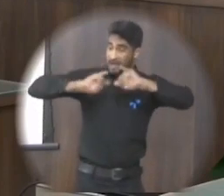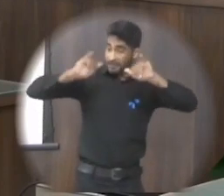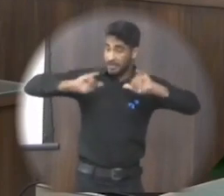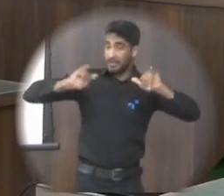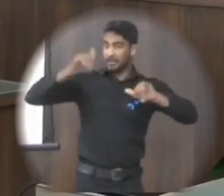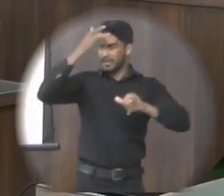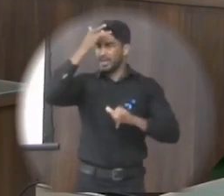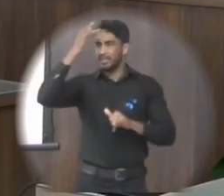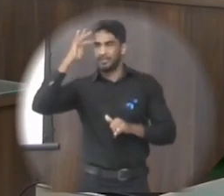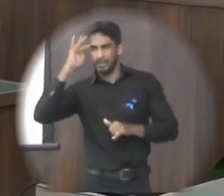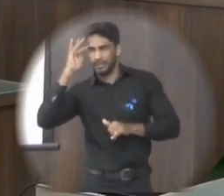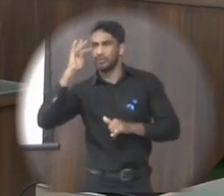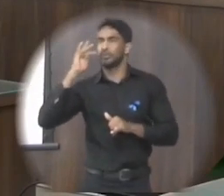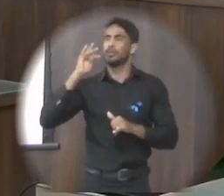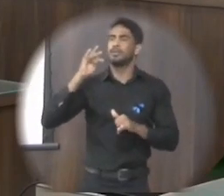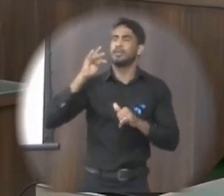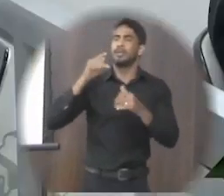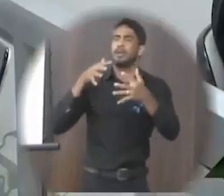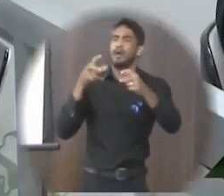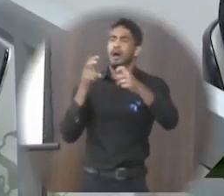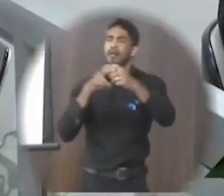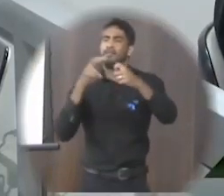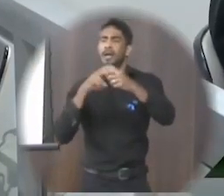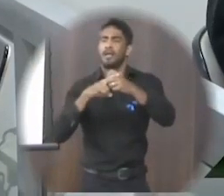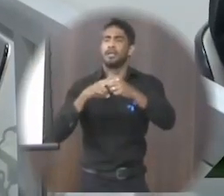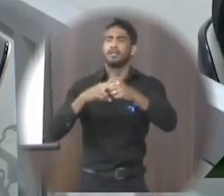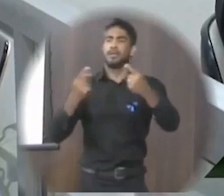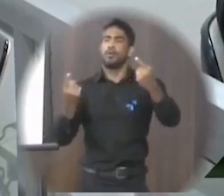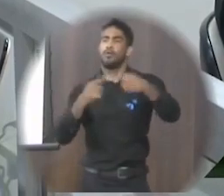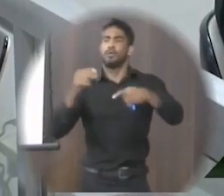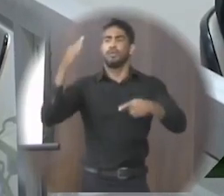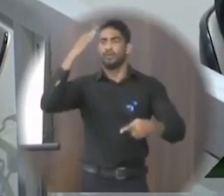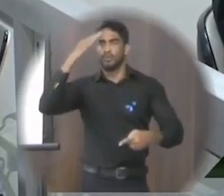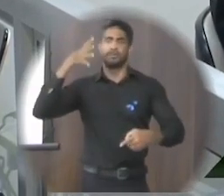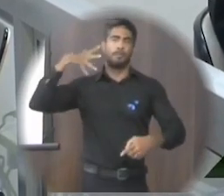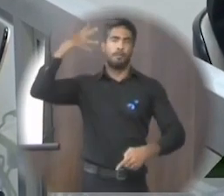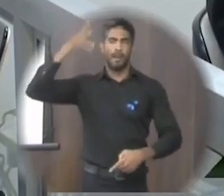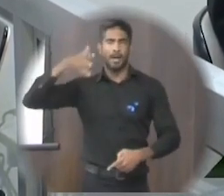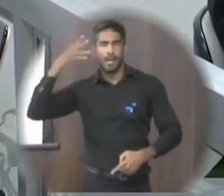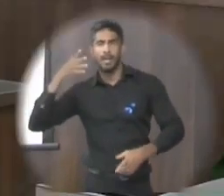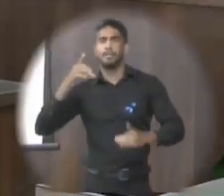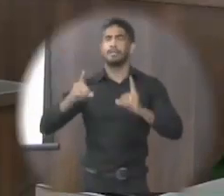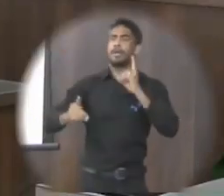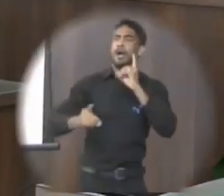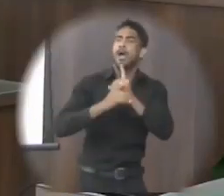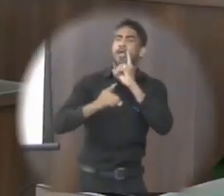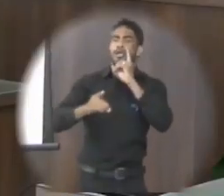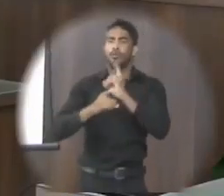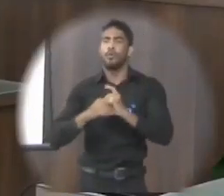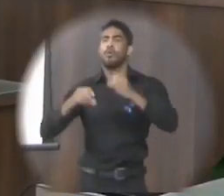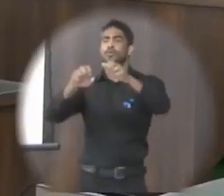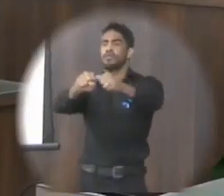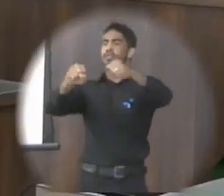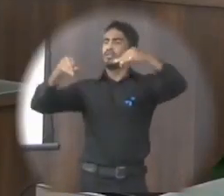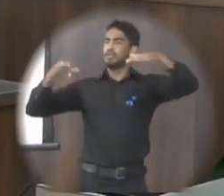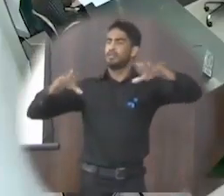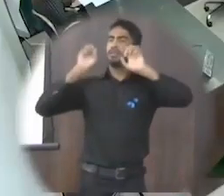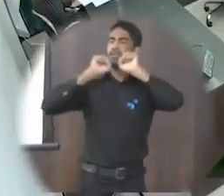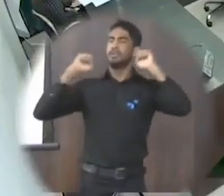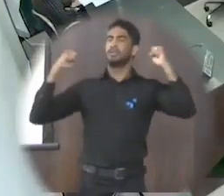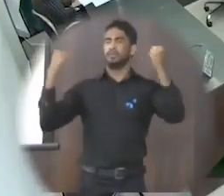visa promover ações de mobilização, palestras, debates, encontros, panfletagens e eventos,